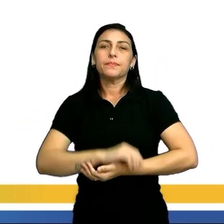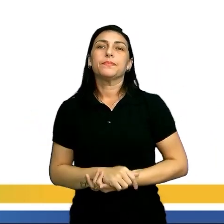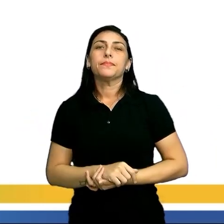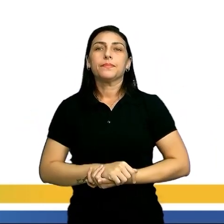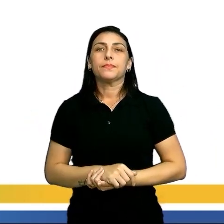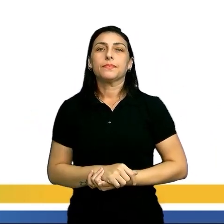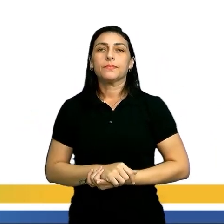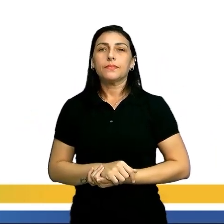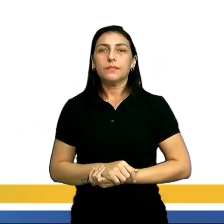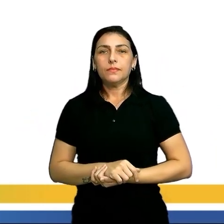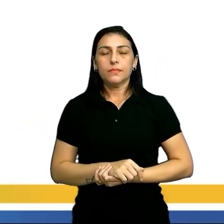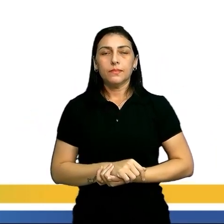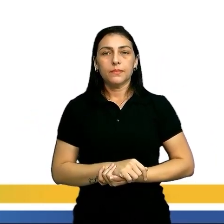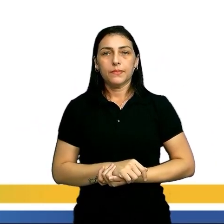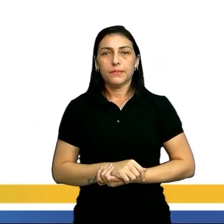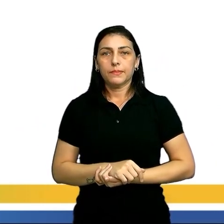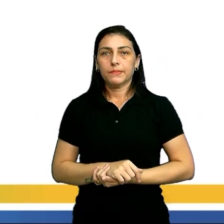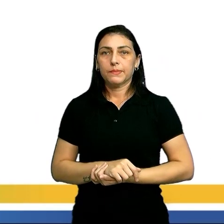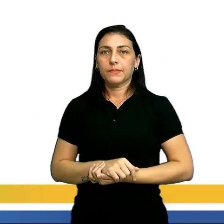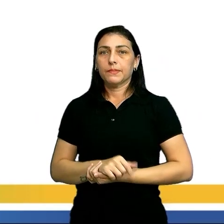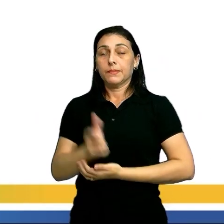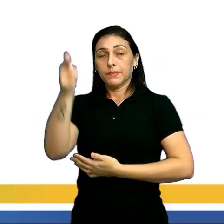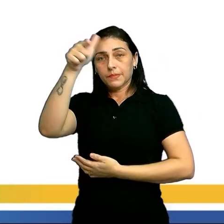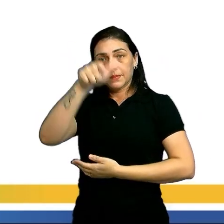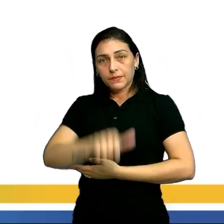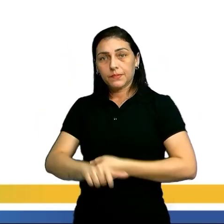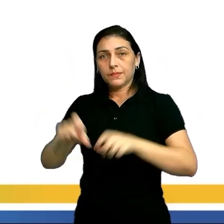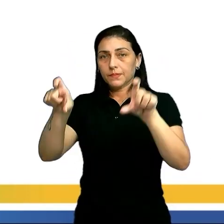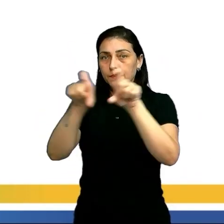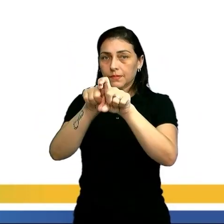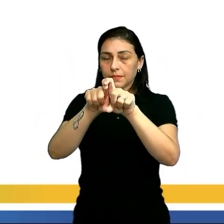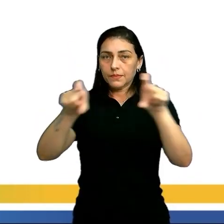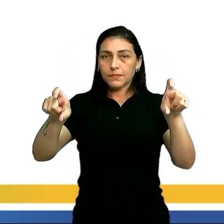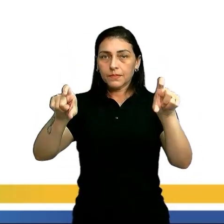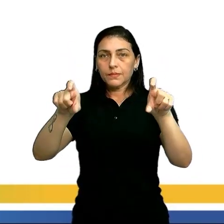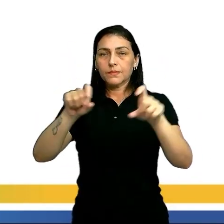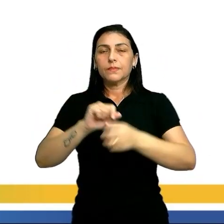como objeto da arte. Mais uma vez o enunciado.